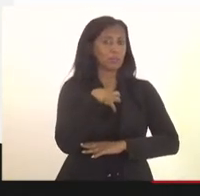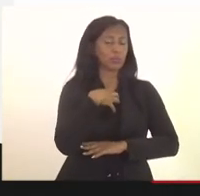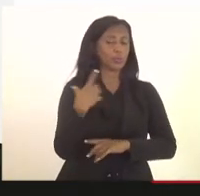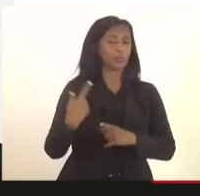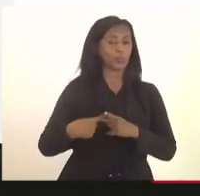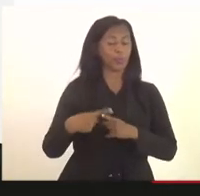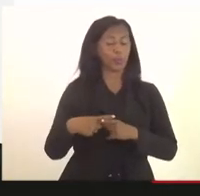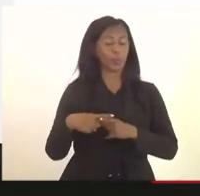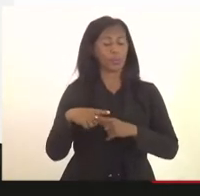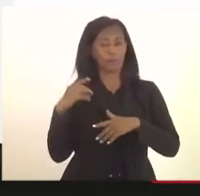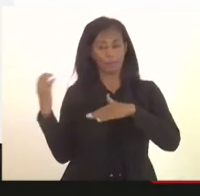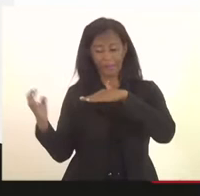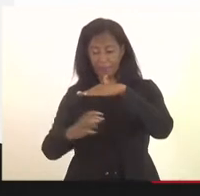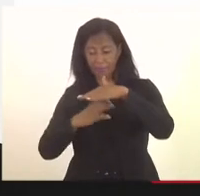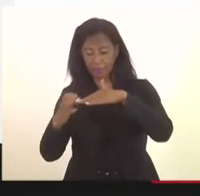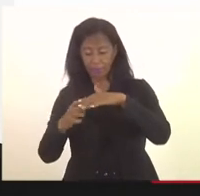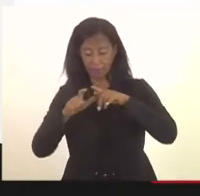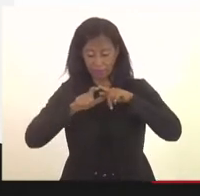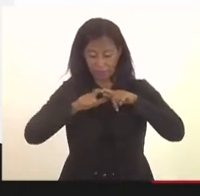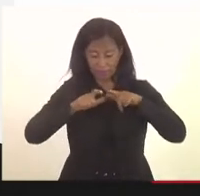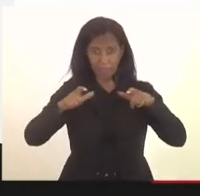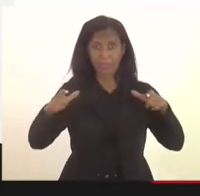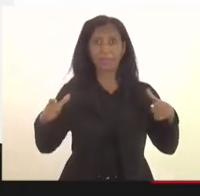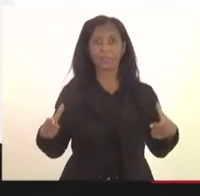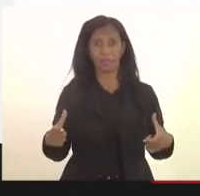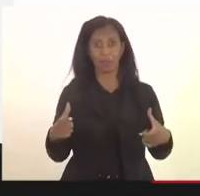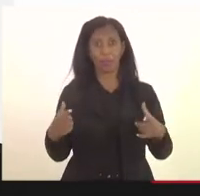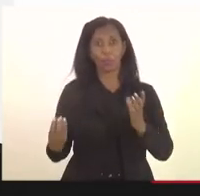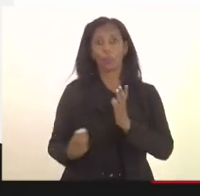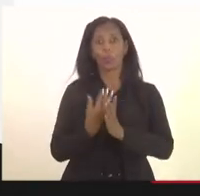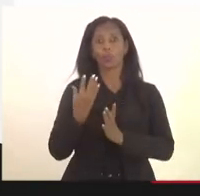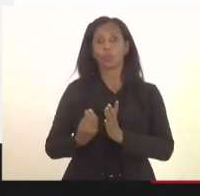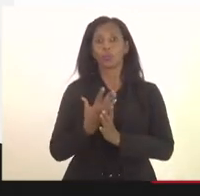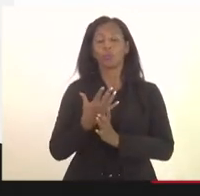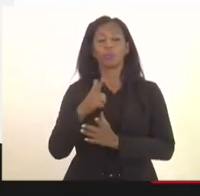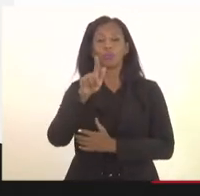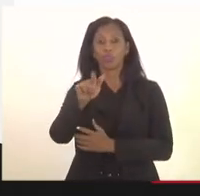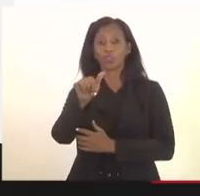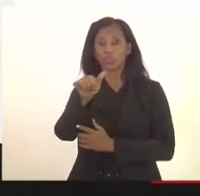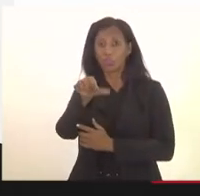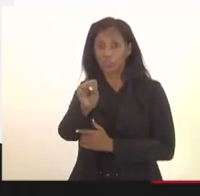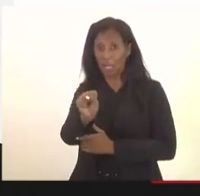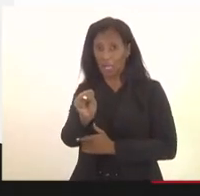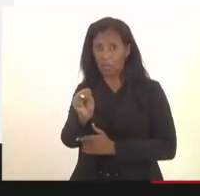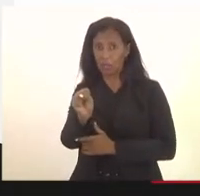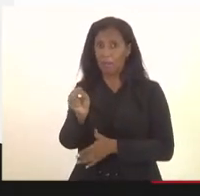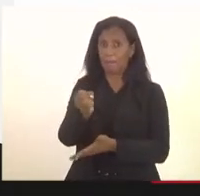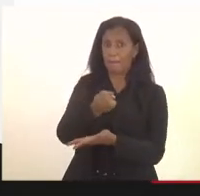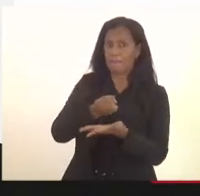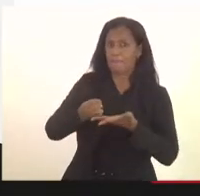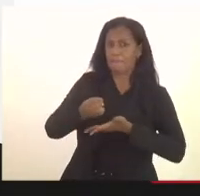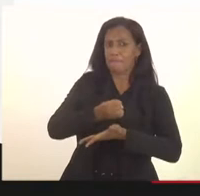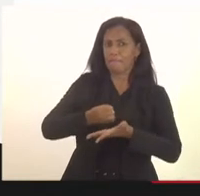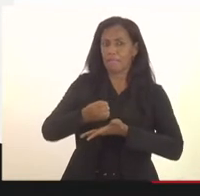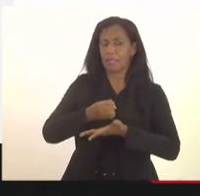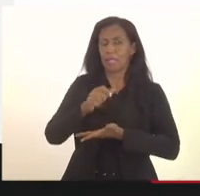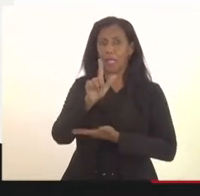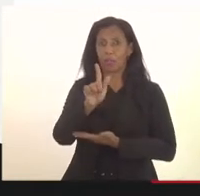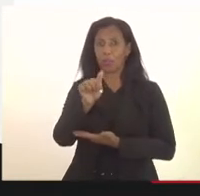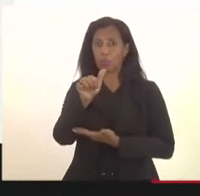ela naturalmente cresceu com a produção de gás, né? Baseada sua produção na produção de gás